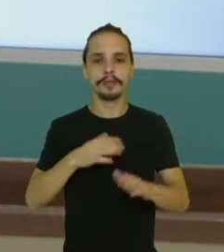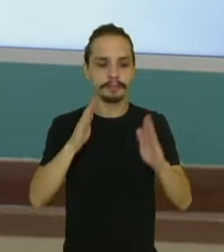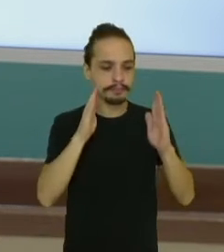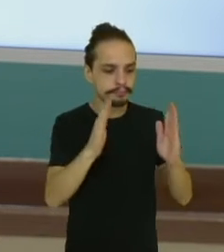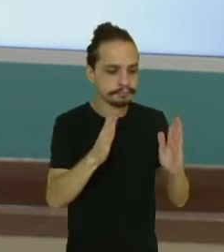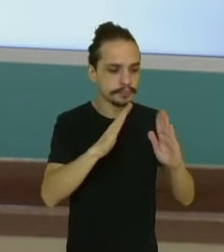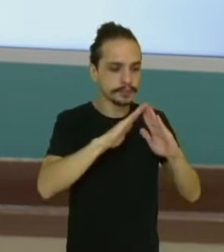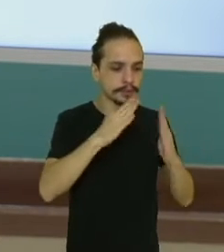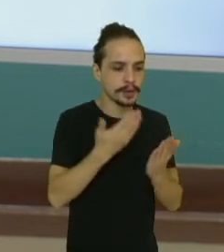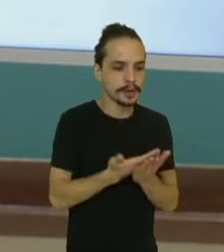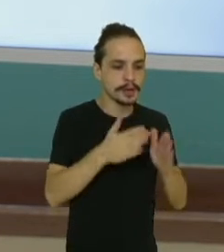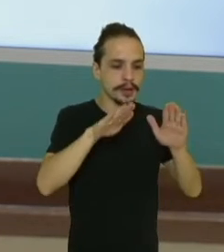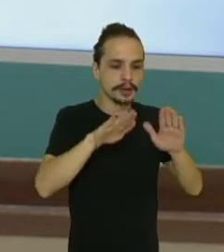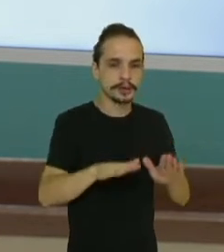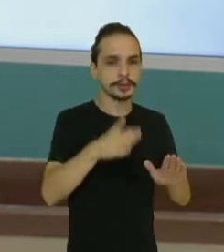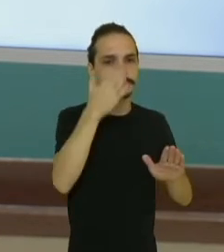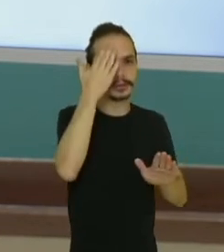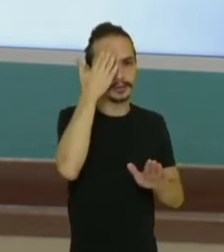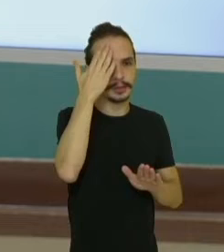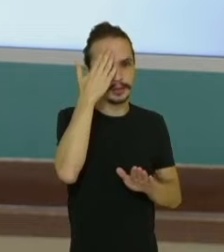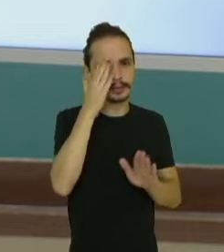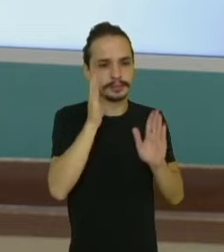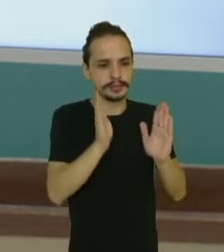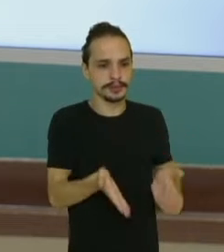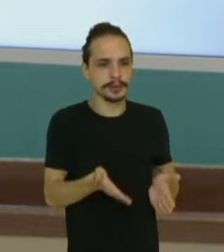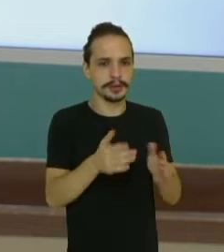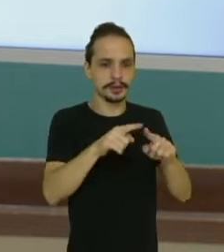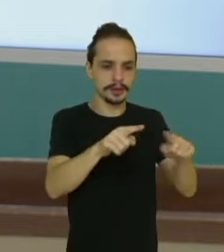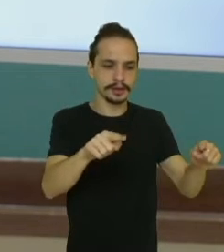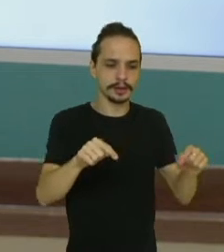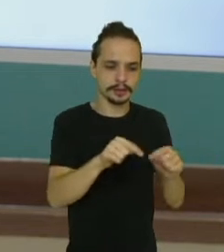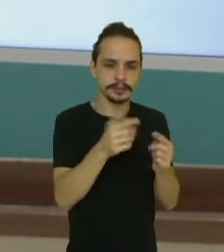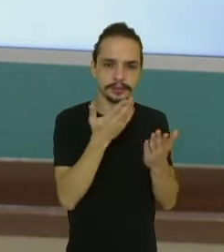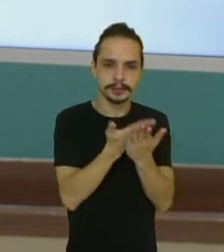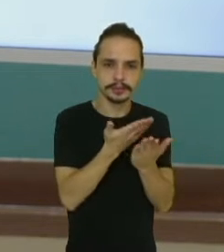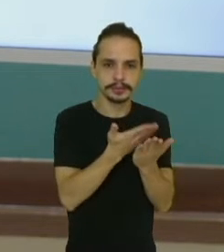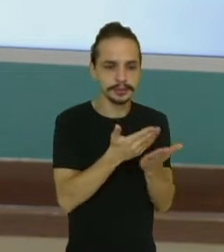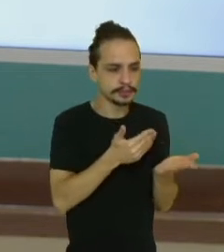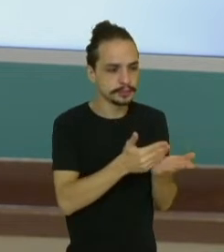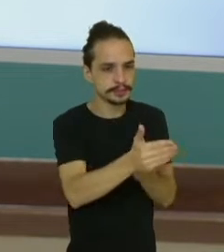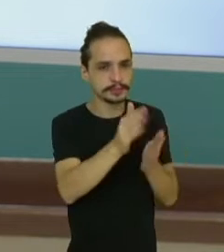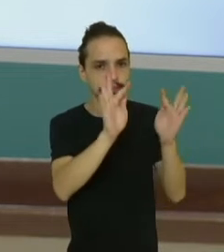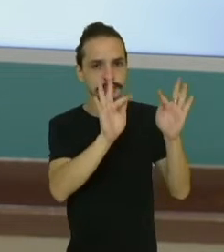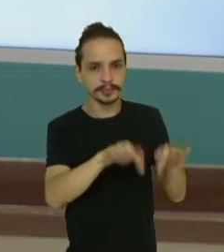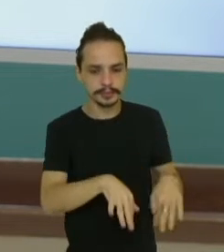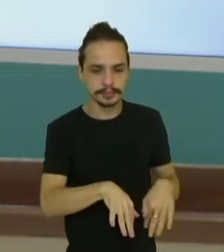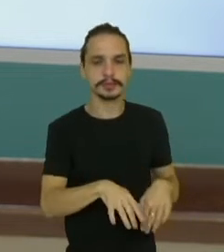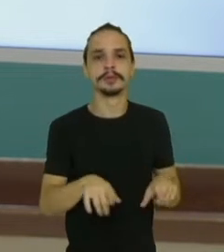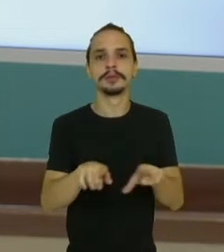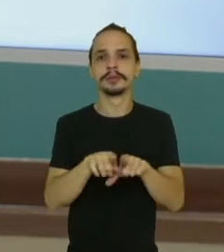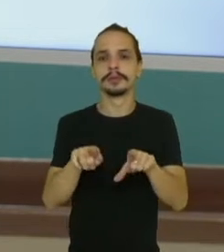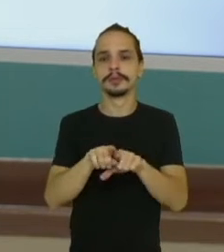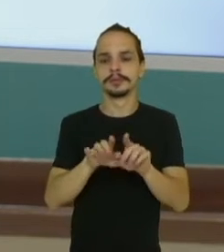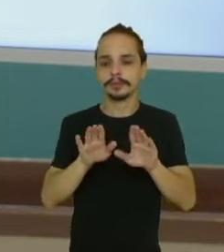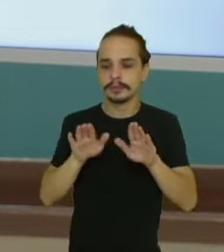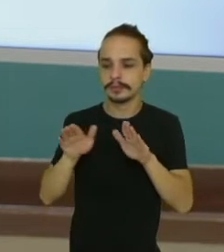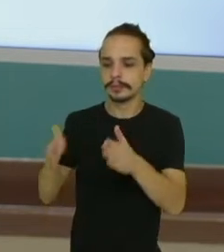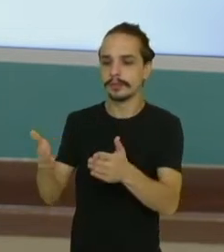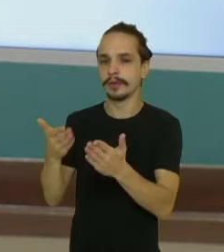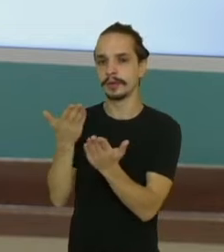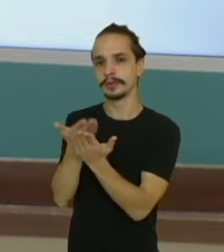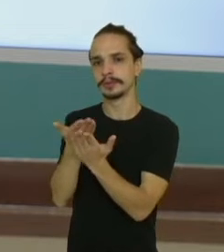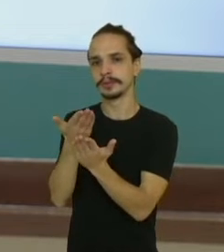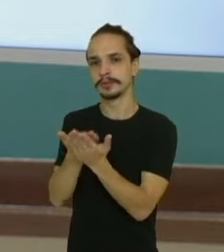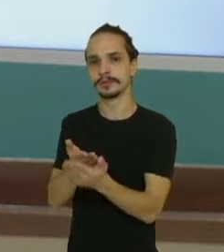na escola que você sabe qual é esse horário né Você sabe o horário de entrada e de saída o horário do tempo que você vai se dedicar aos estudos